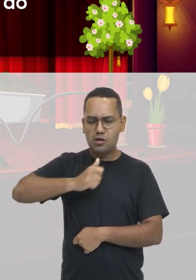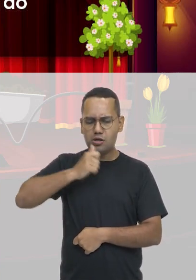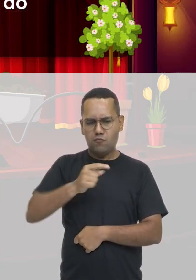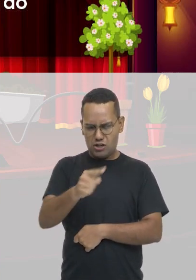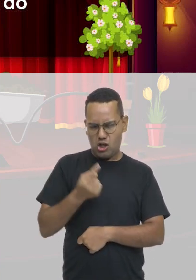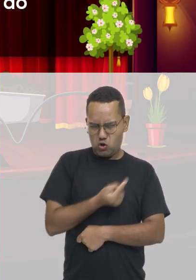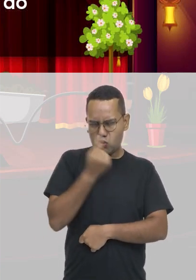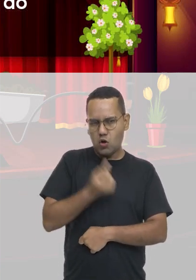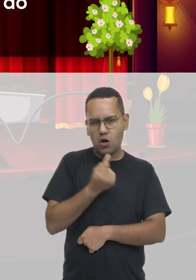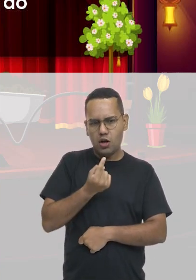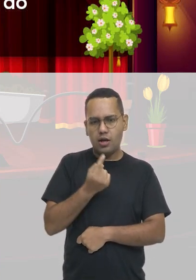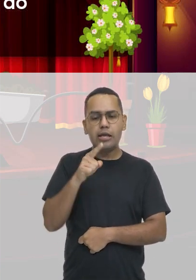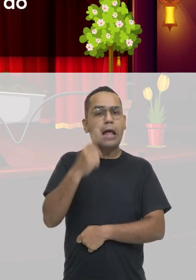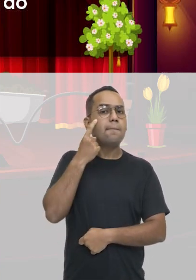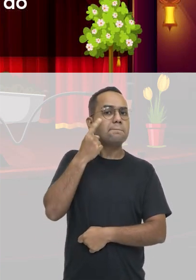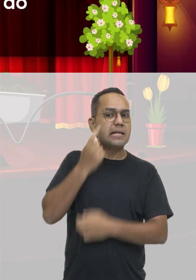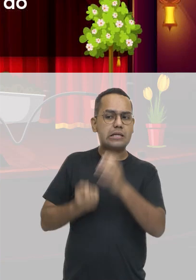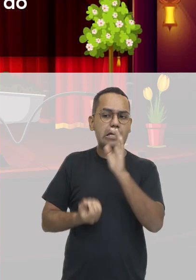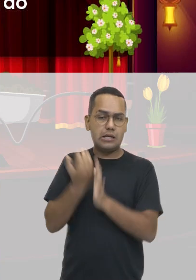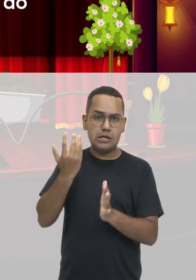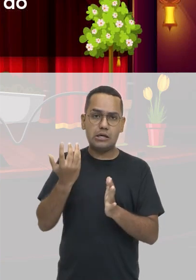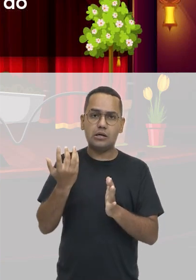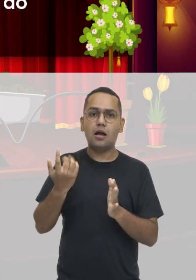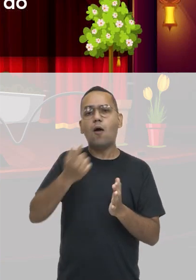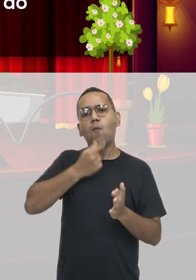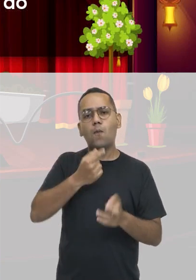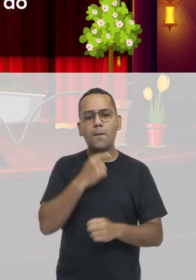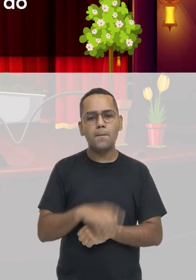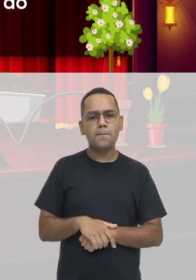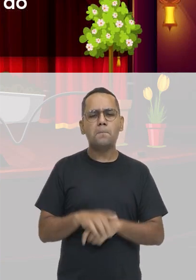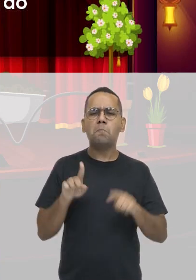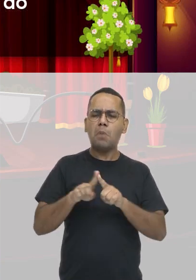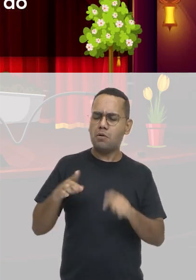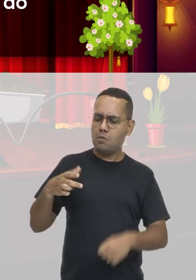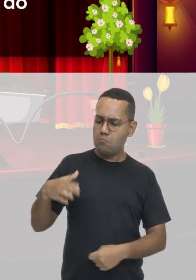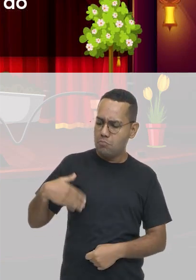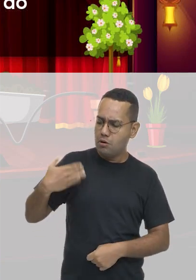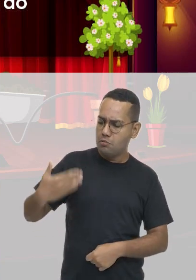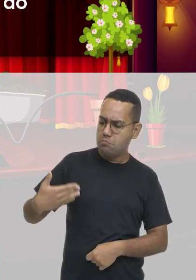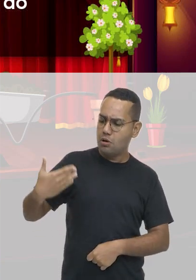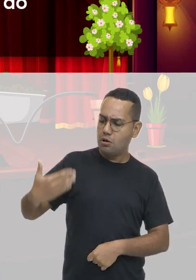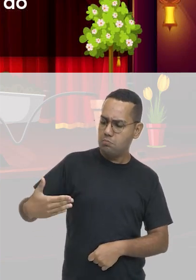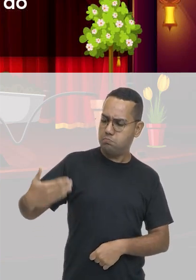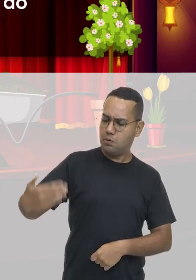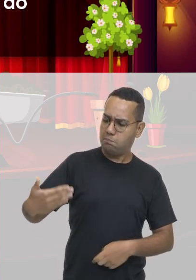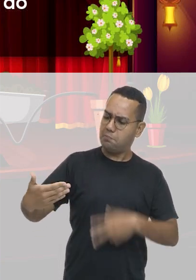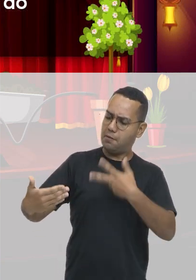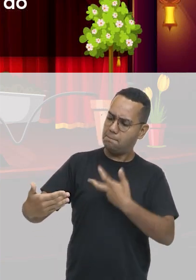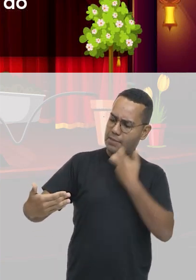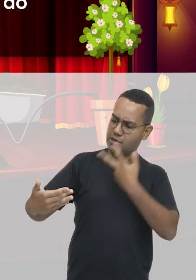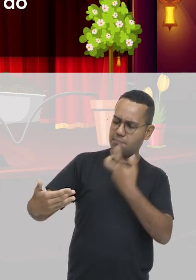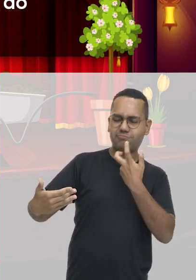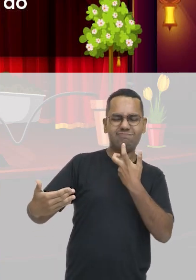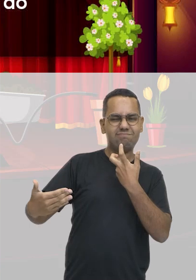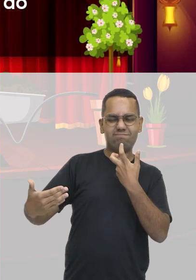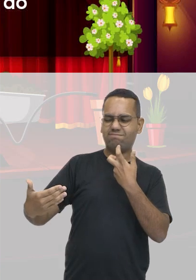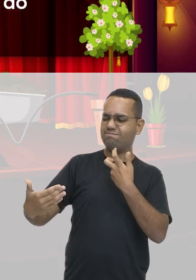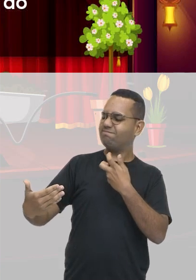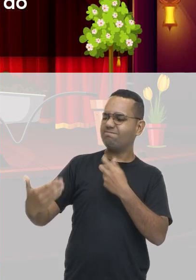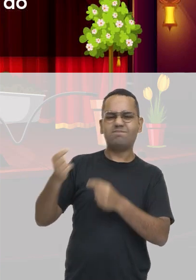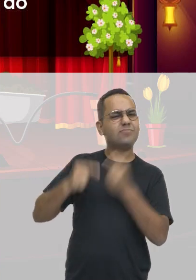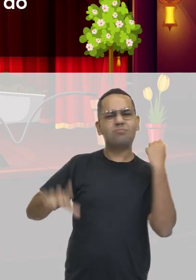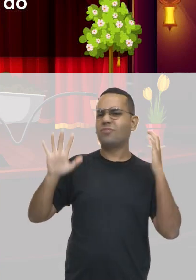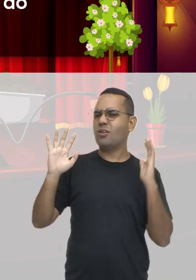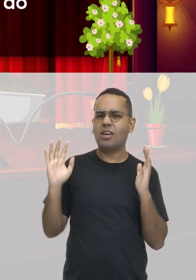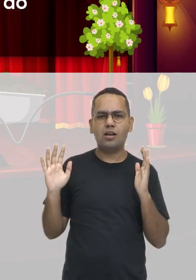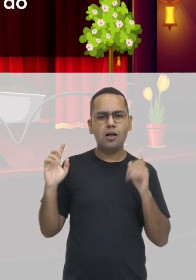seu companheiro. Só que com o passar do tempo ela começa a perceber que não era bem aquilo que ela queria, porque ele começa a